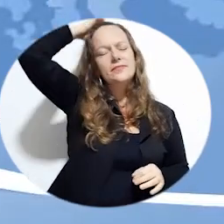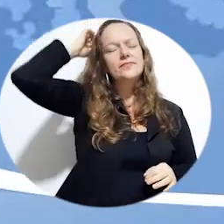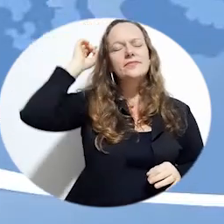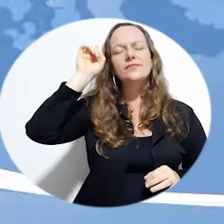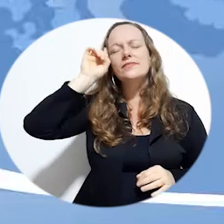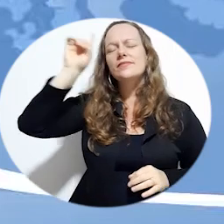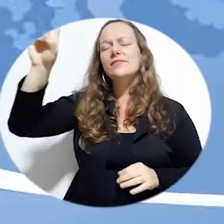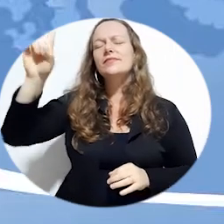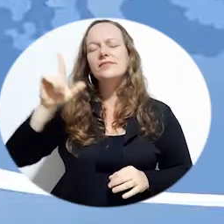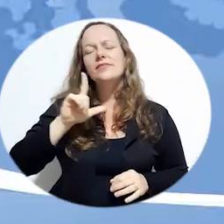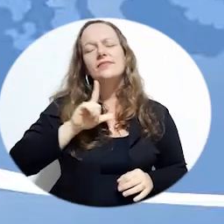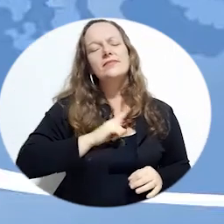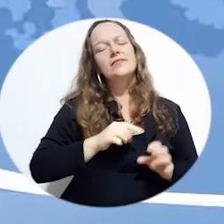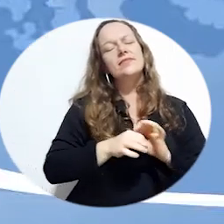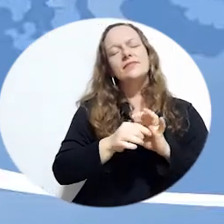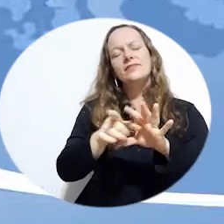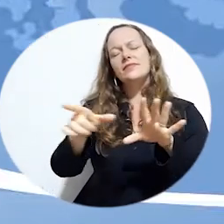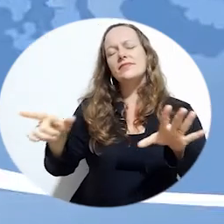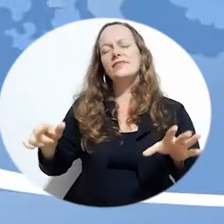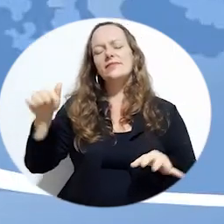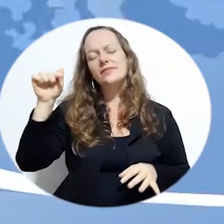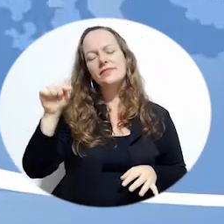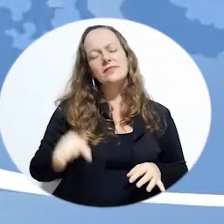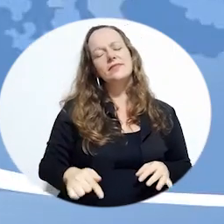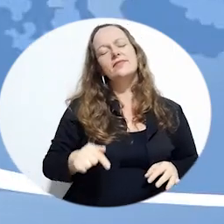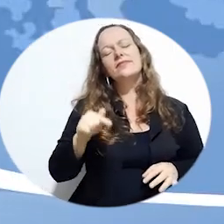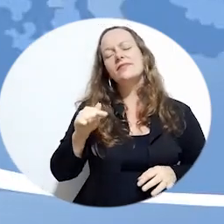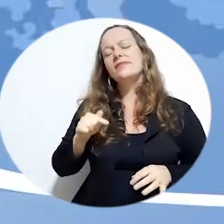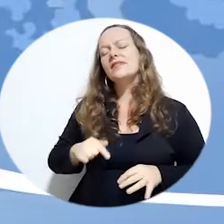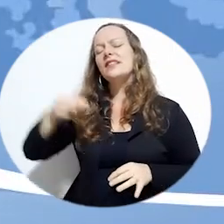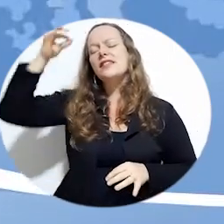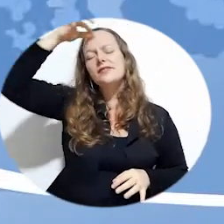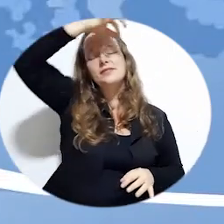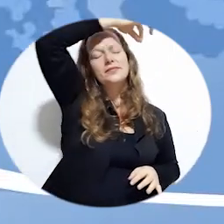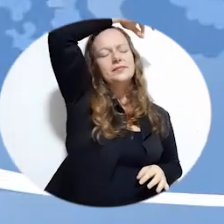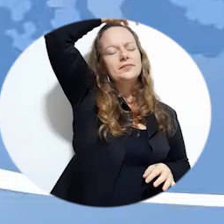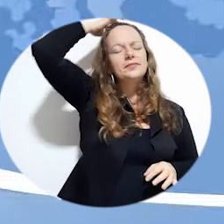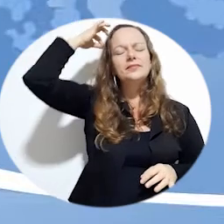de Deus, tens liberdade aqui.